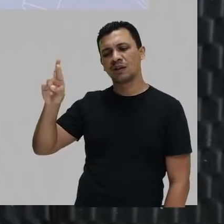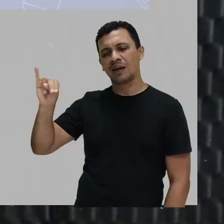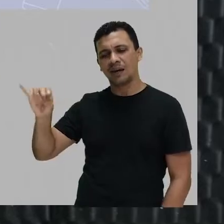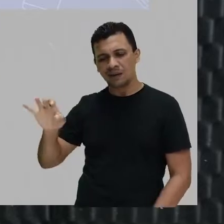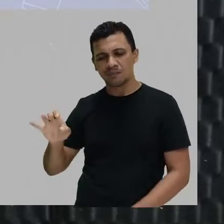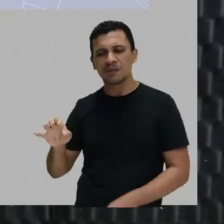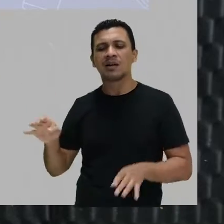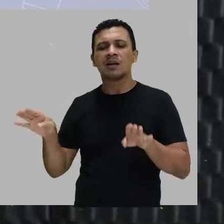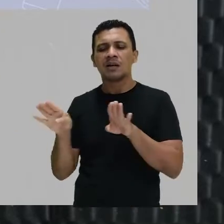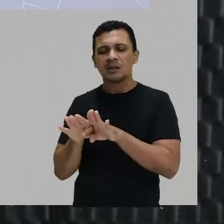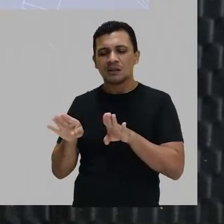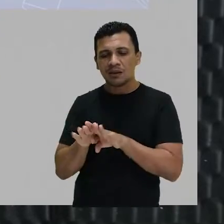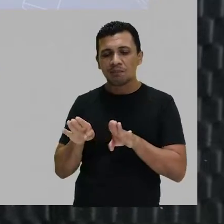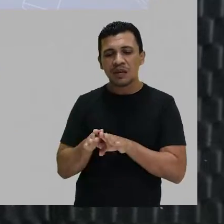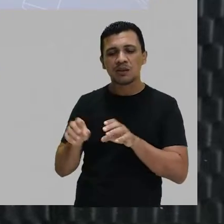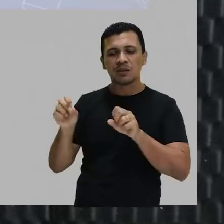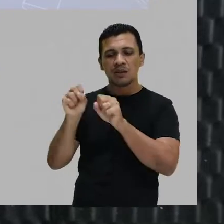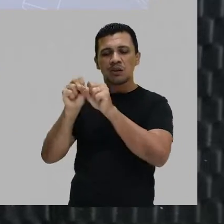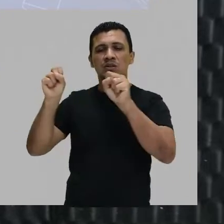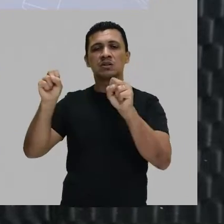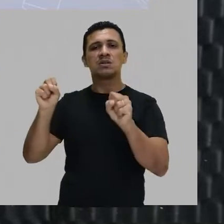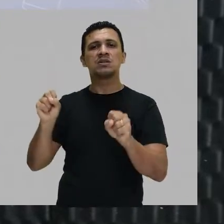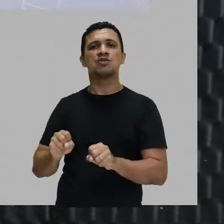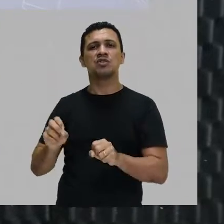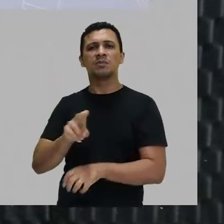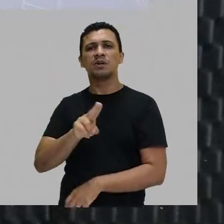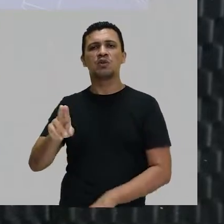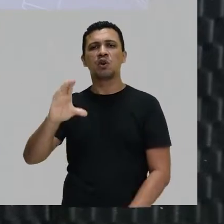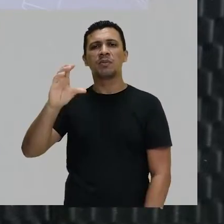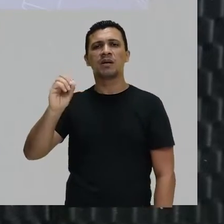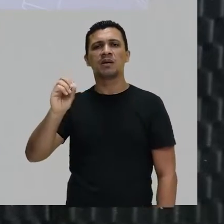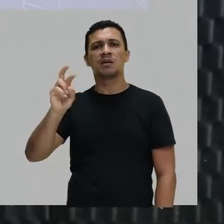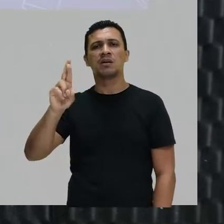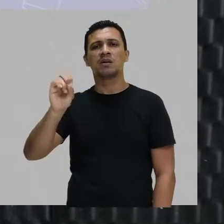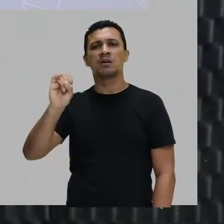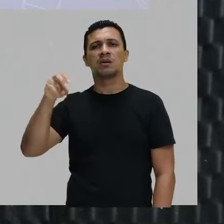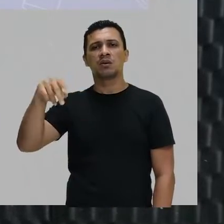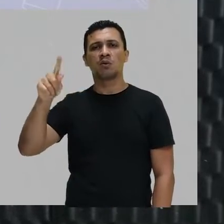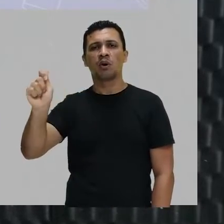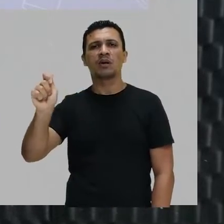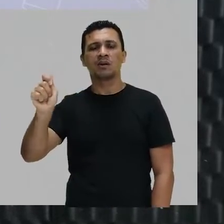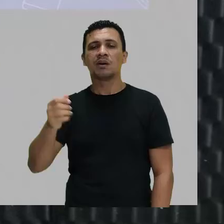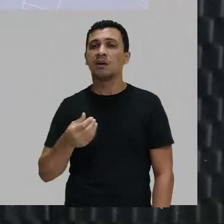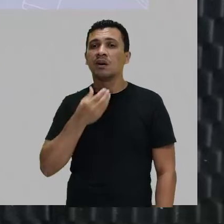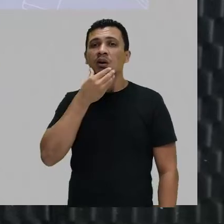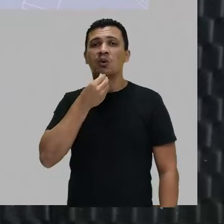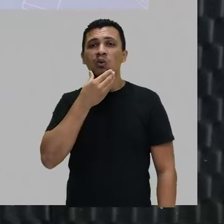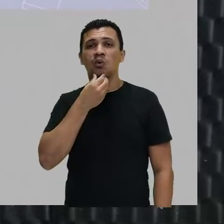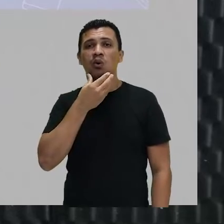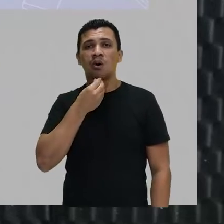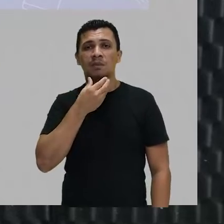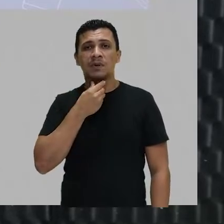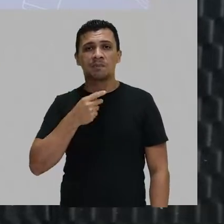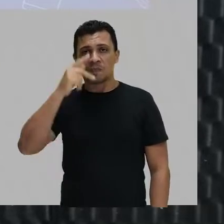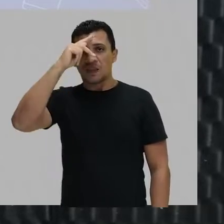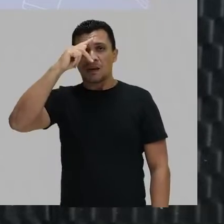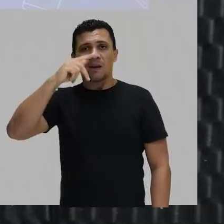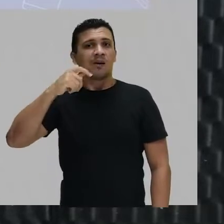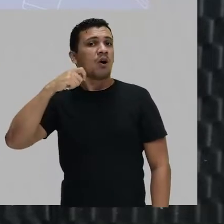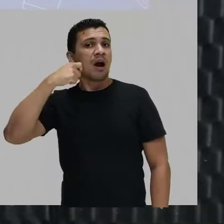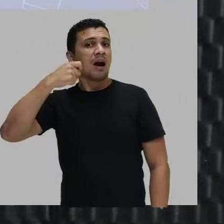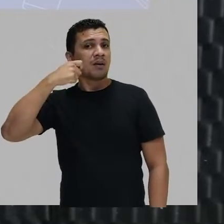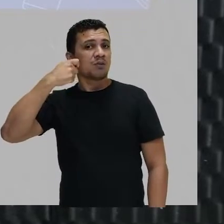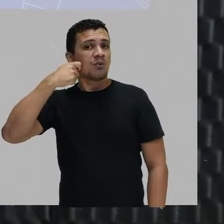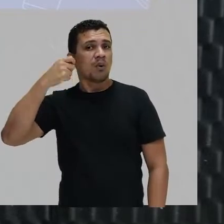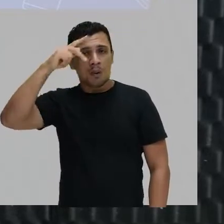sistema Coringa, que o Boal coloca. O que é o sistema Coringa? Onde o ator leva suas próprias características pessoais